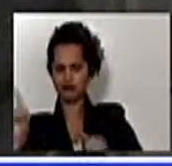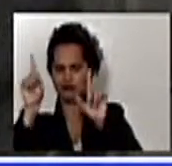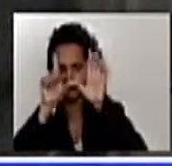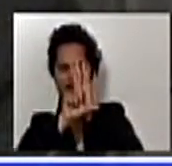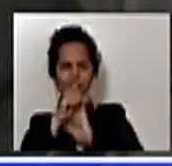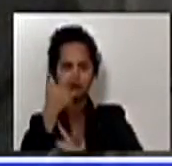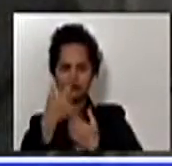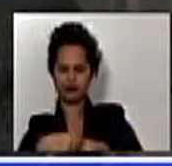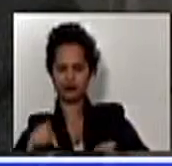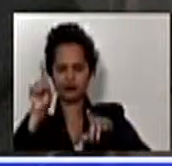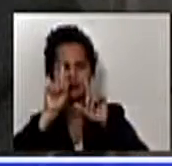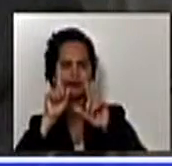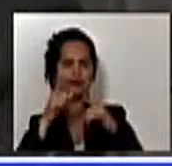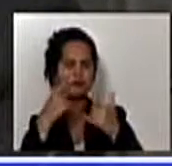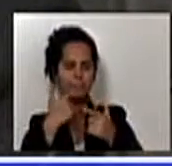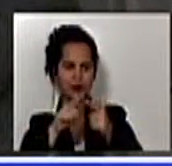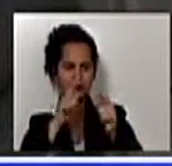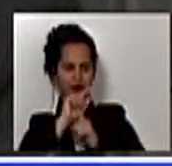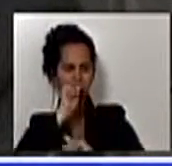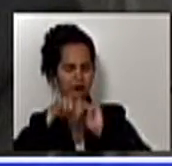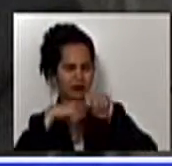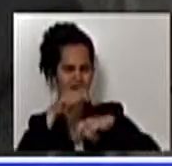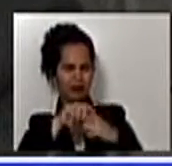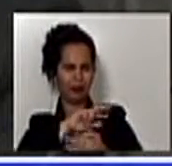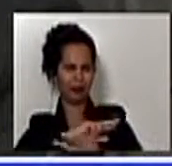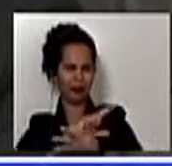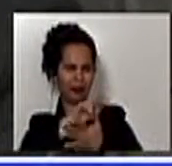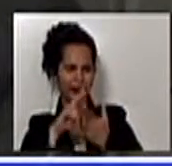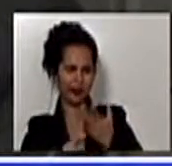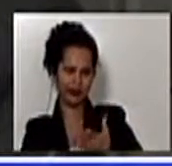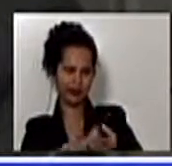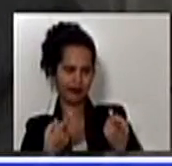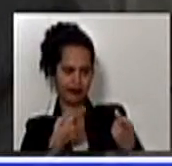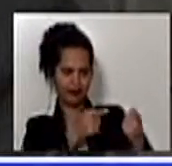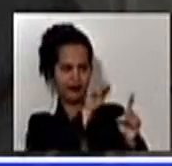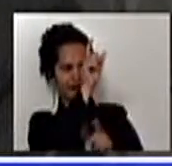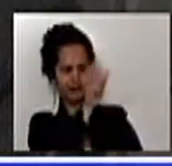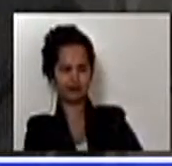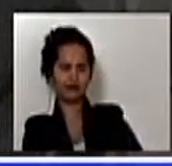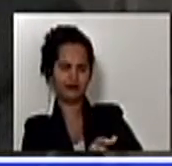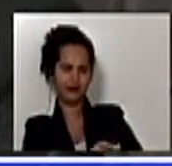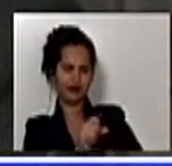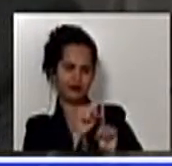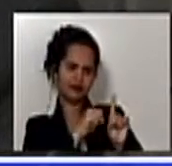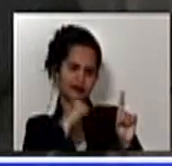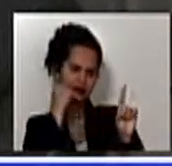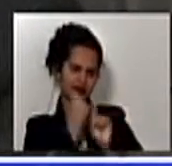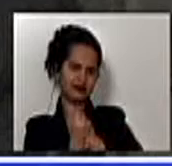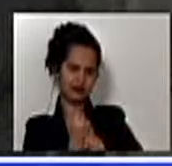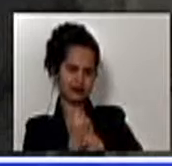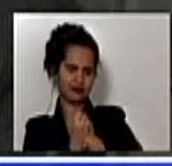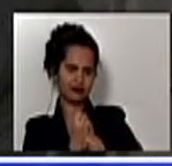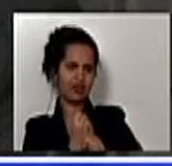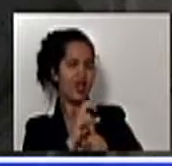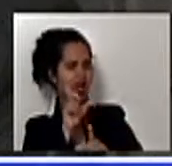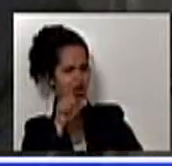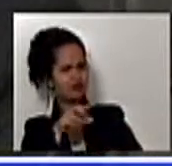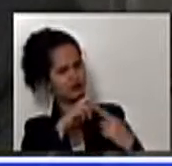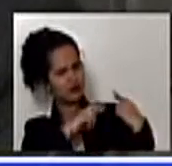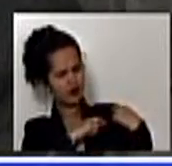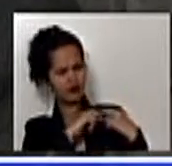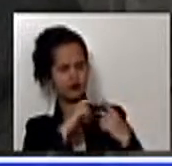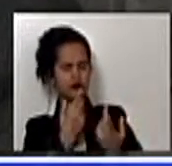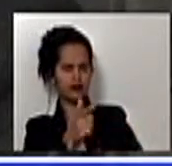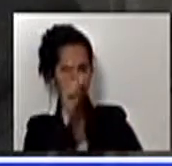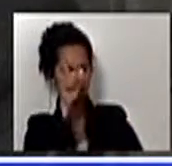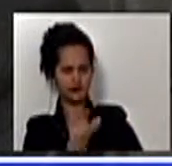novos fatos de improbidade administrativa. Mas essa é a cantilena do Procurador-Geral de Justiça? Não.